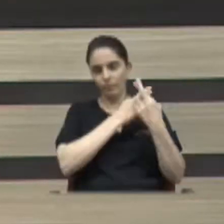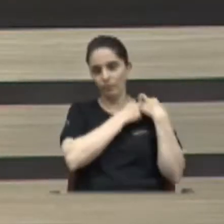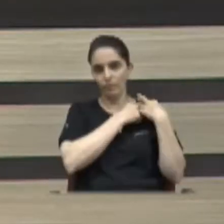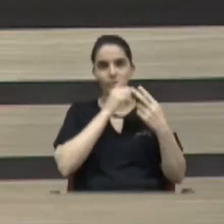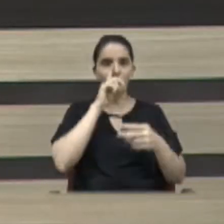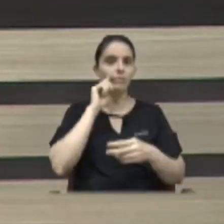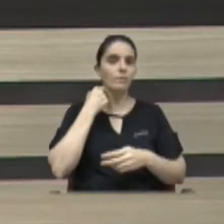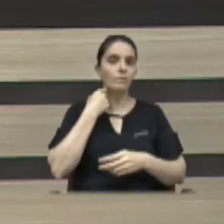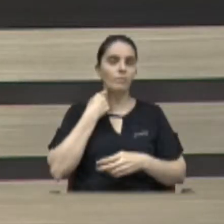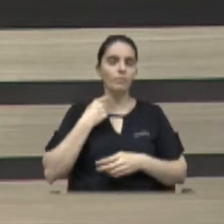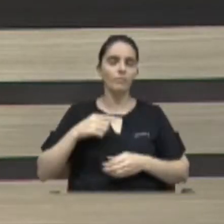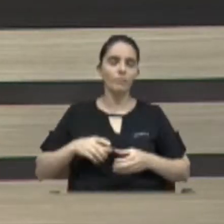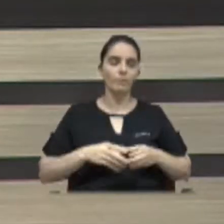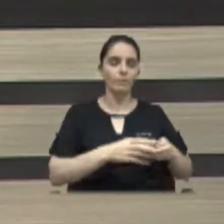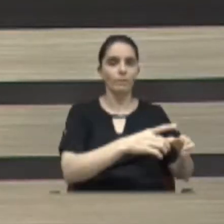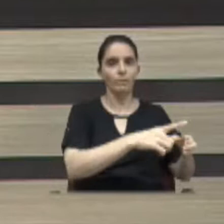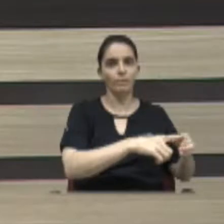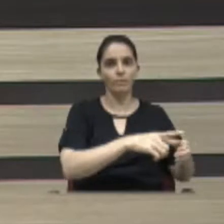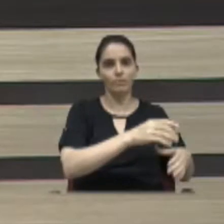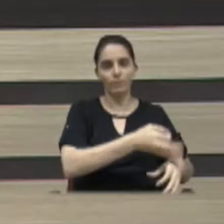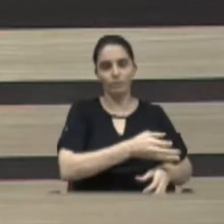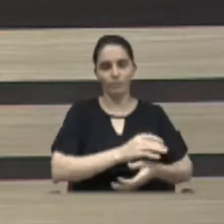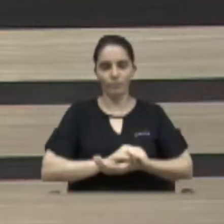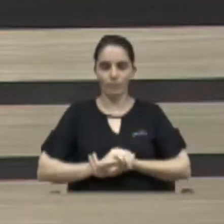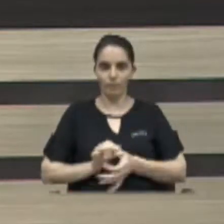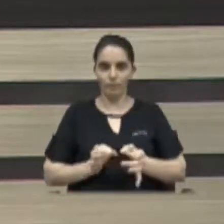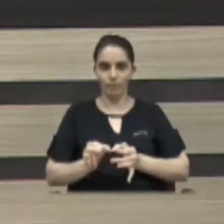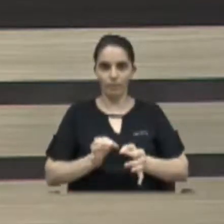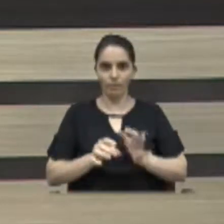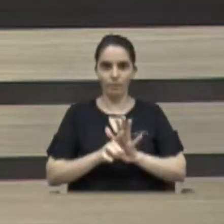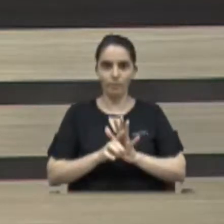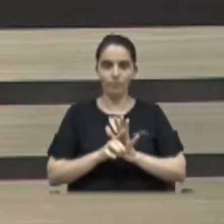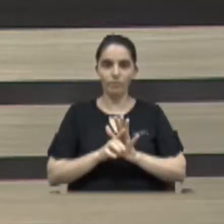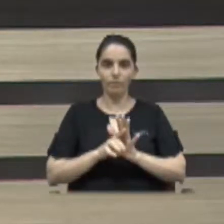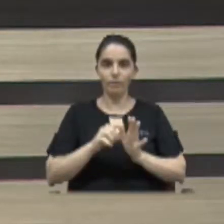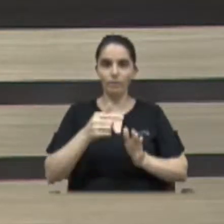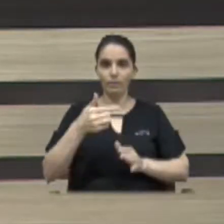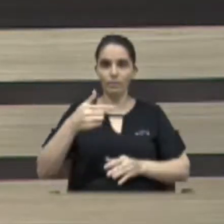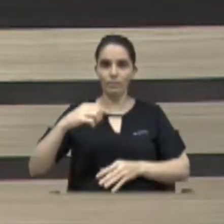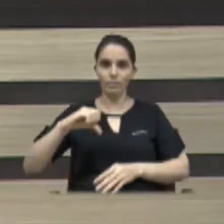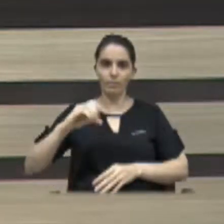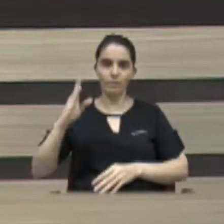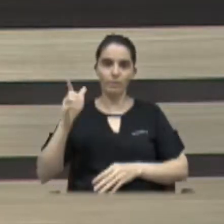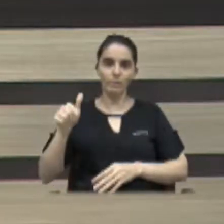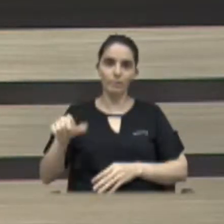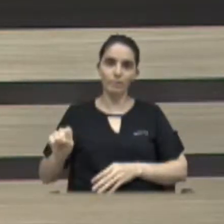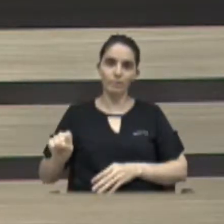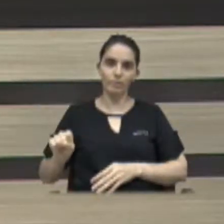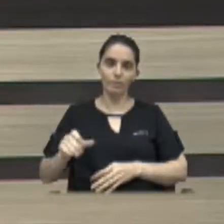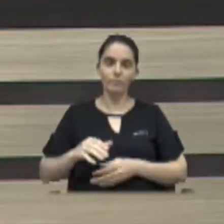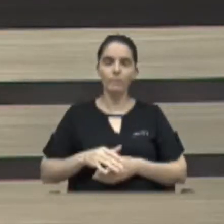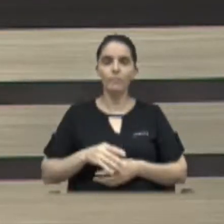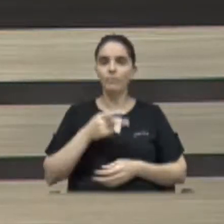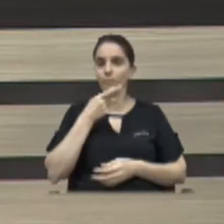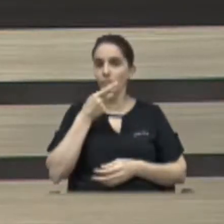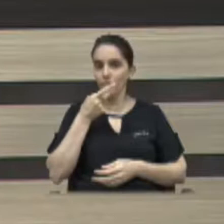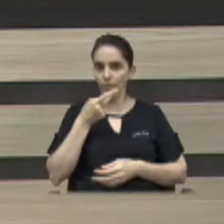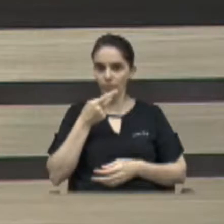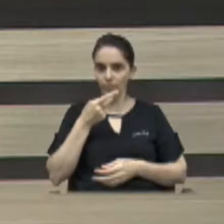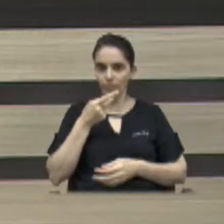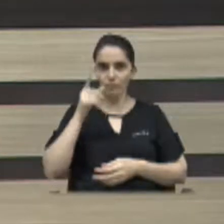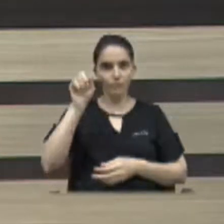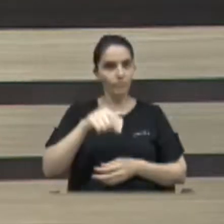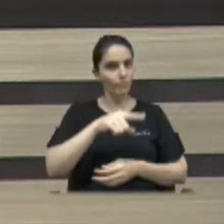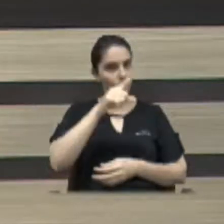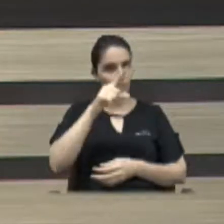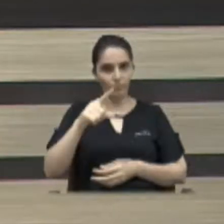Santos. Encaminhe-se às comissões competentes. Projeto de lei número 29/2018, dispõe sobre a proibição